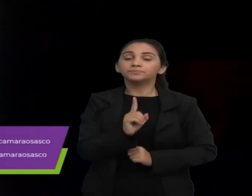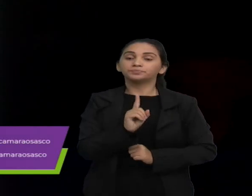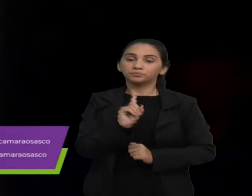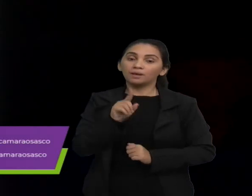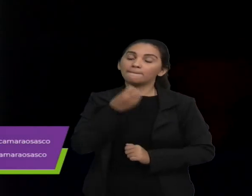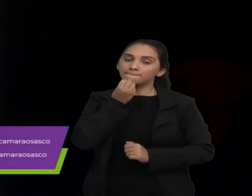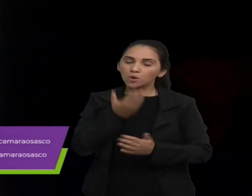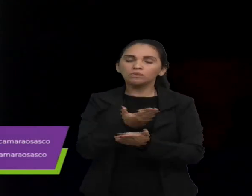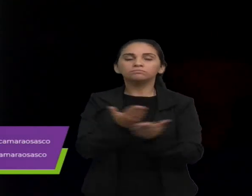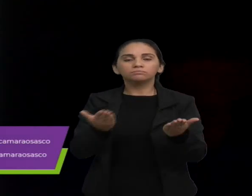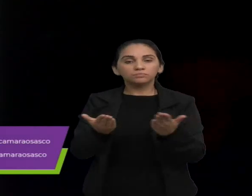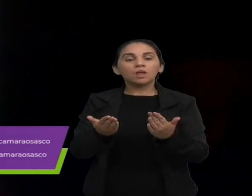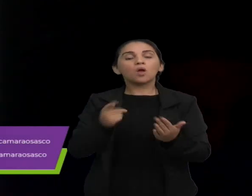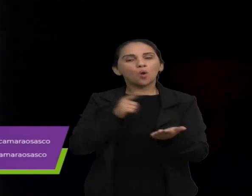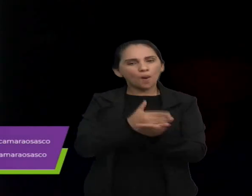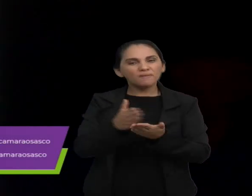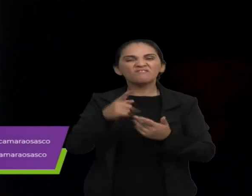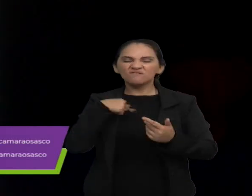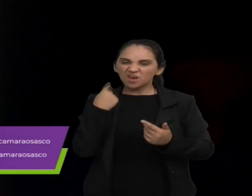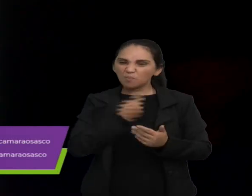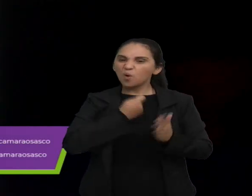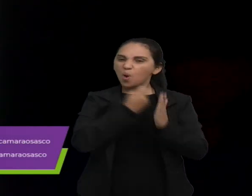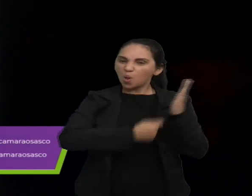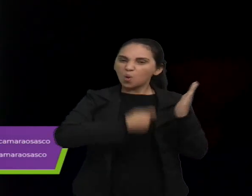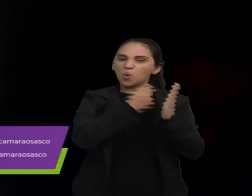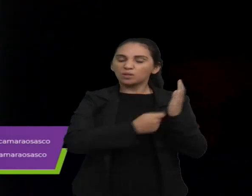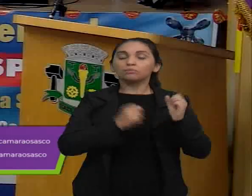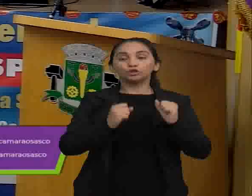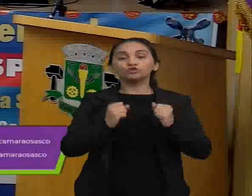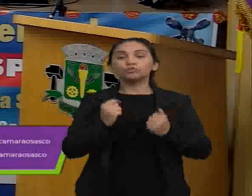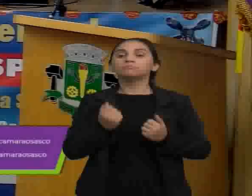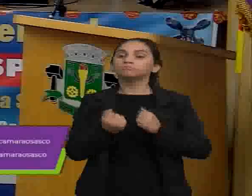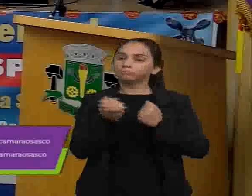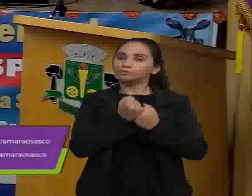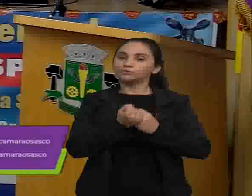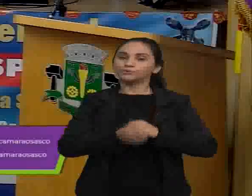bom lançamento aí da frente, e vamos estar juntos nessa luta, pode contar com a gente.